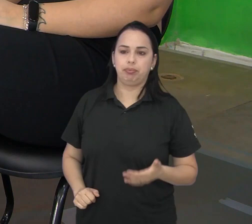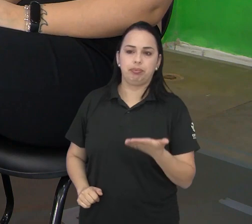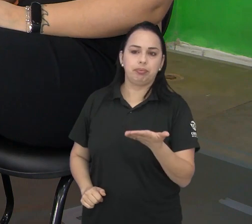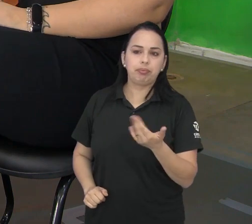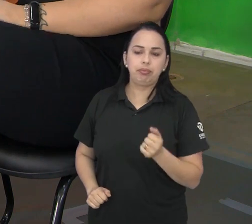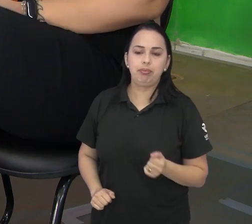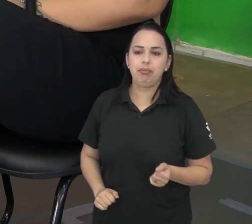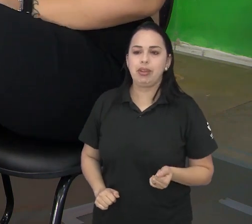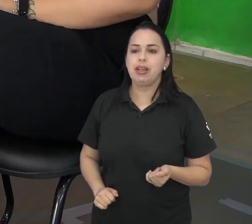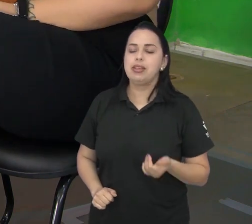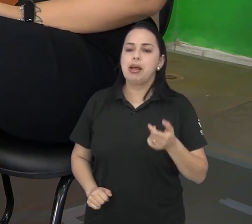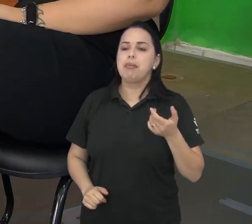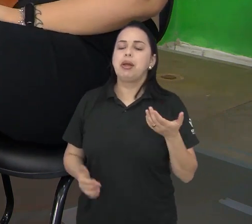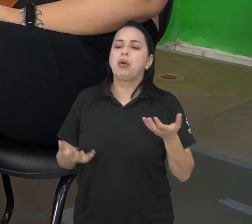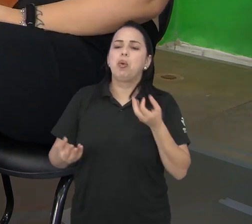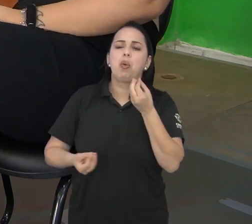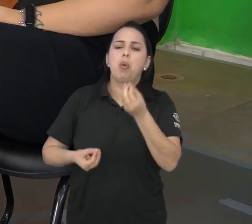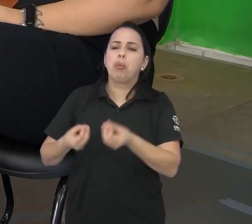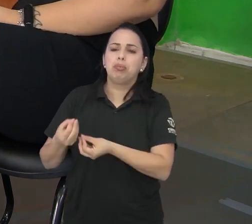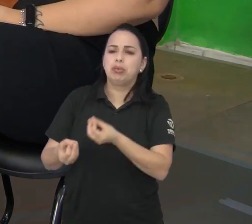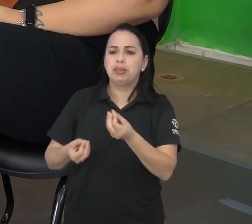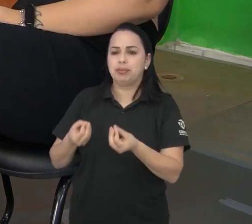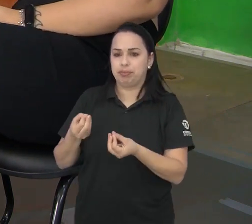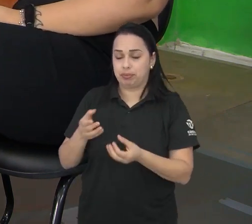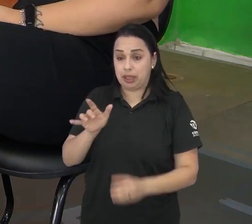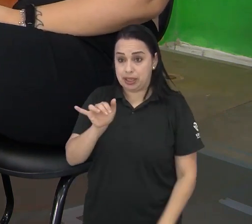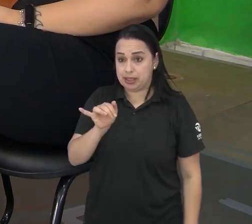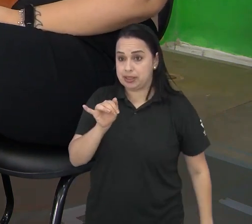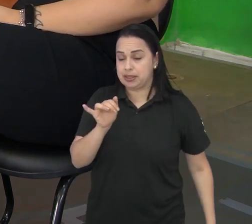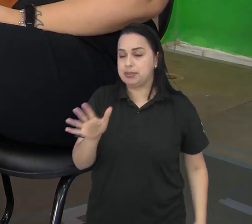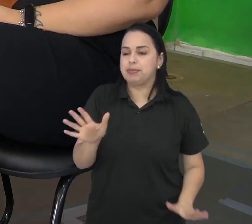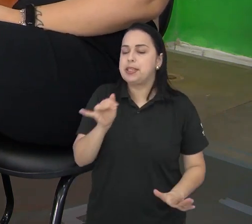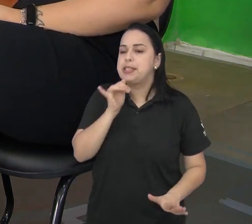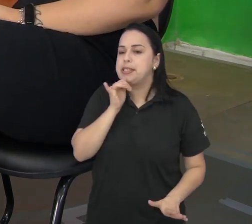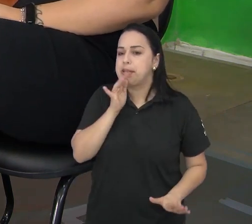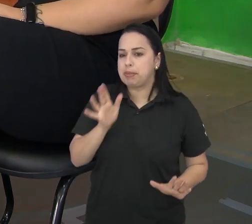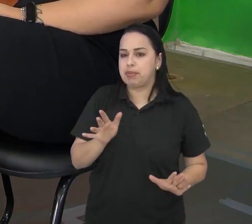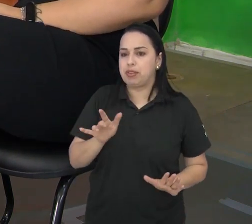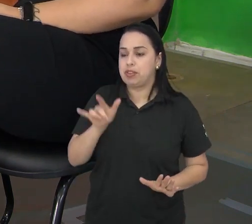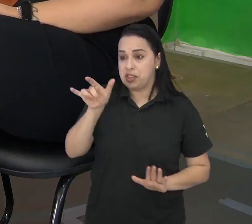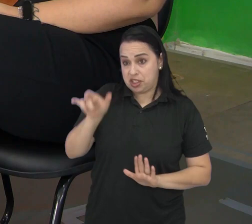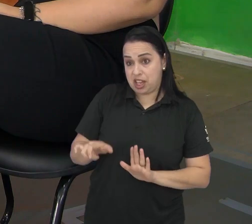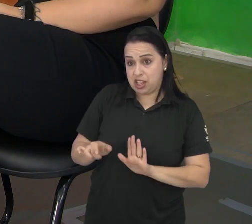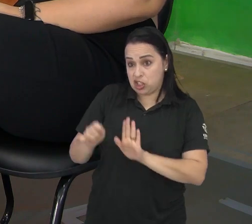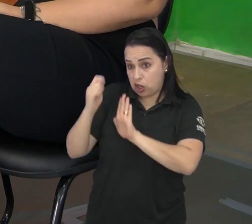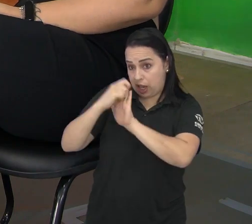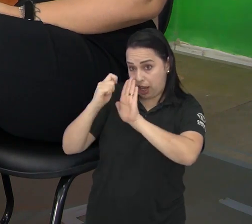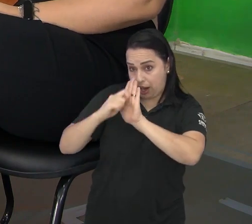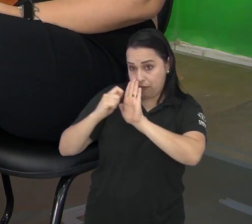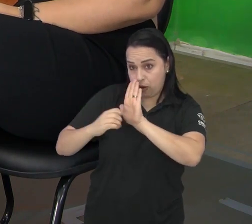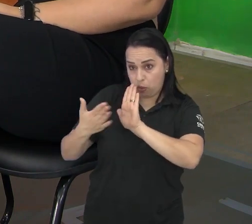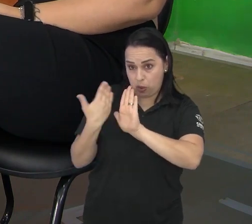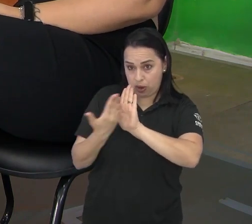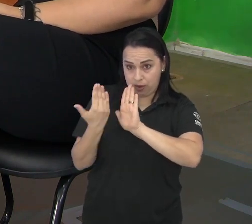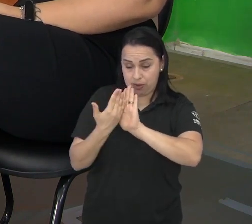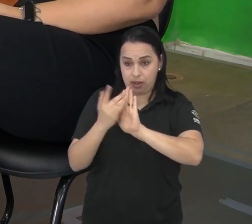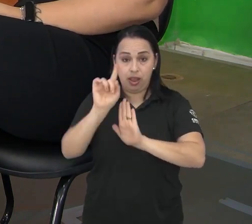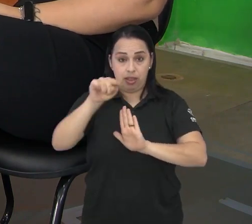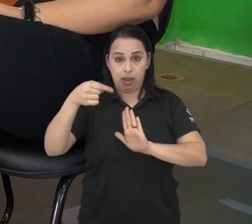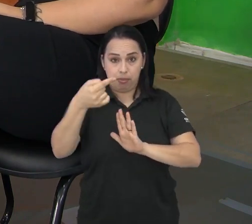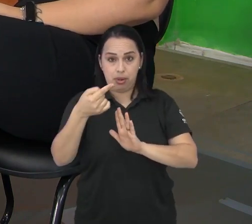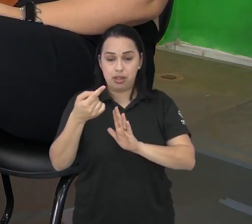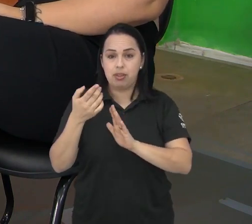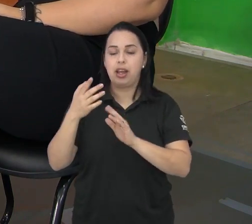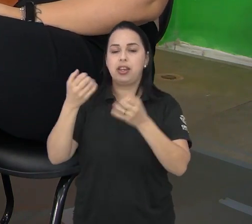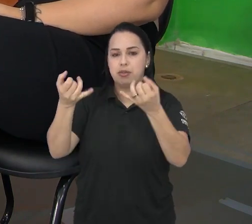estudando. Eu queria saber como que despertou, assim, sabe? Despertou, assim, para você querer escrever o livro. A gente vai